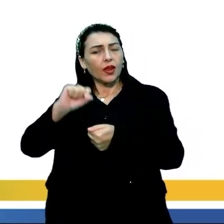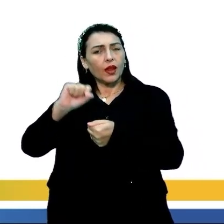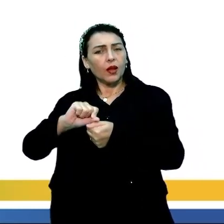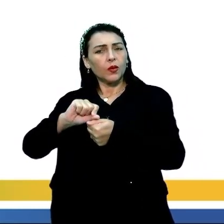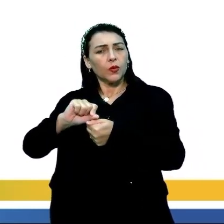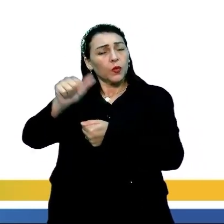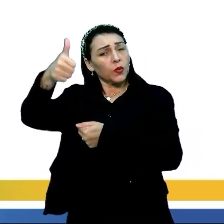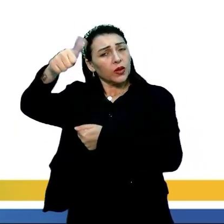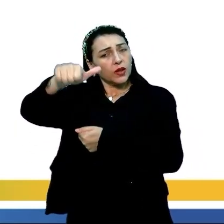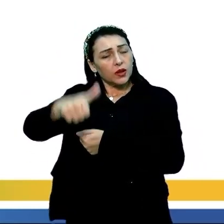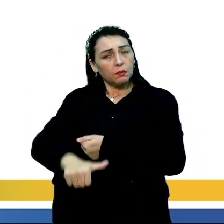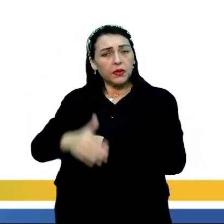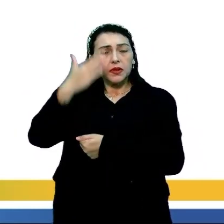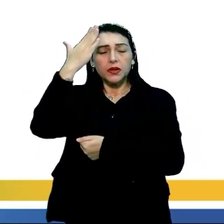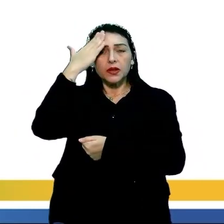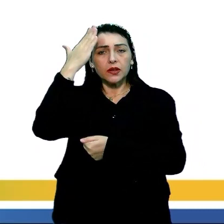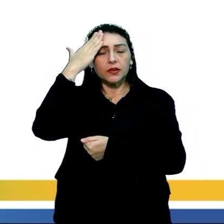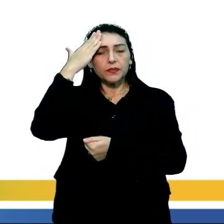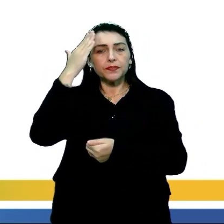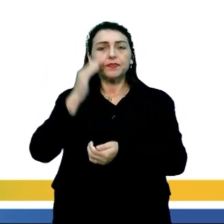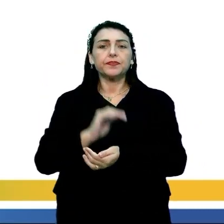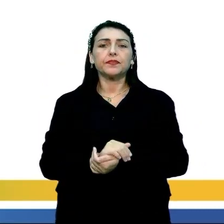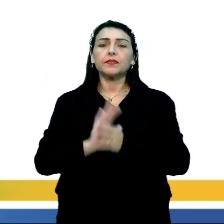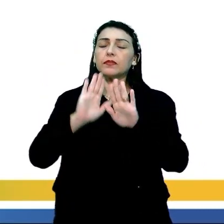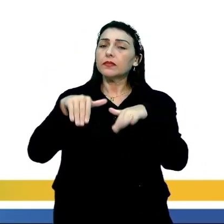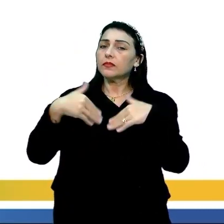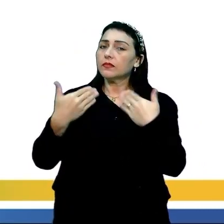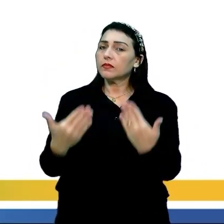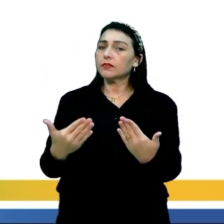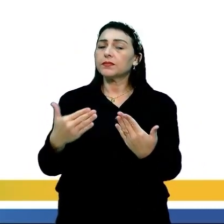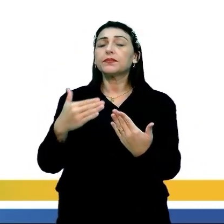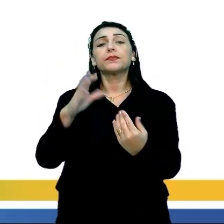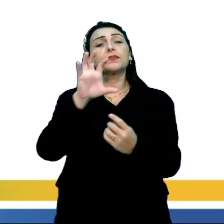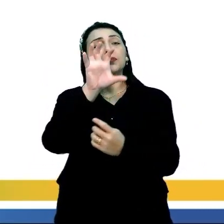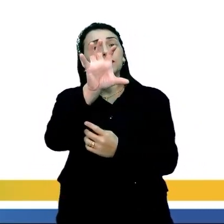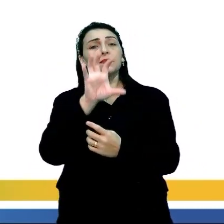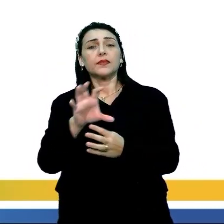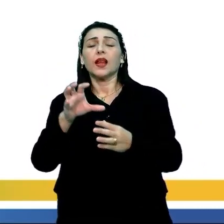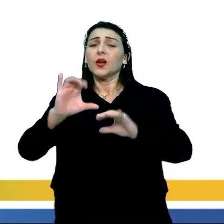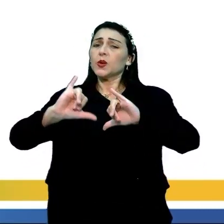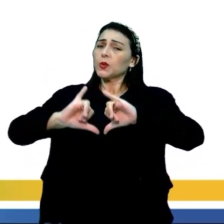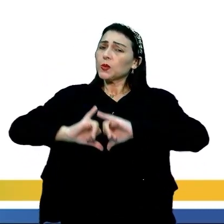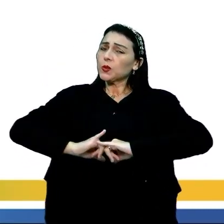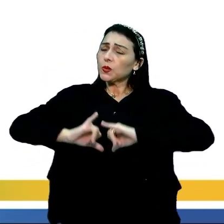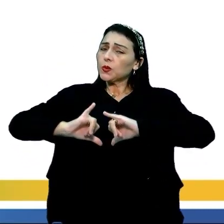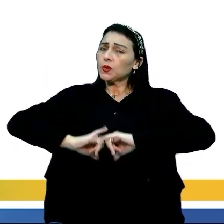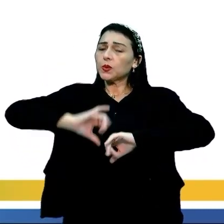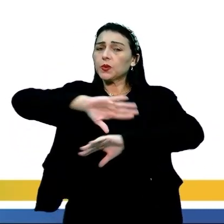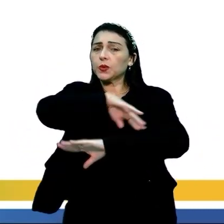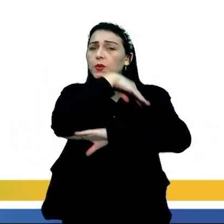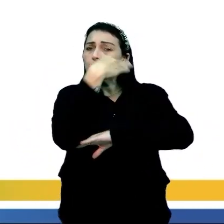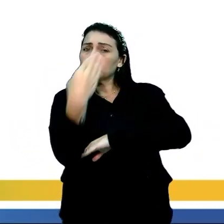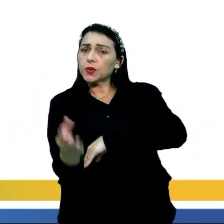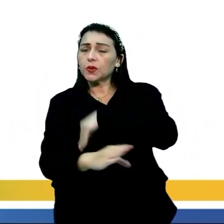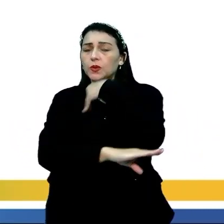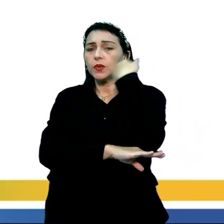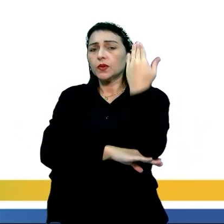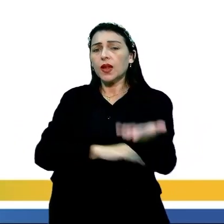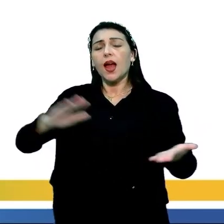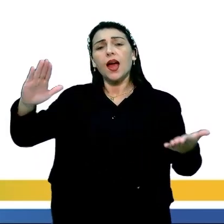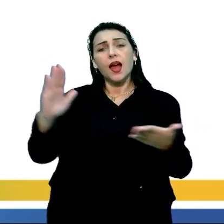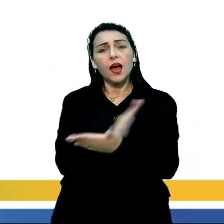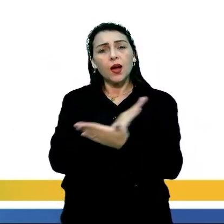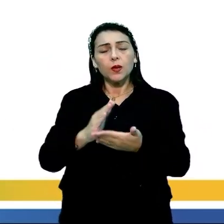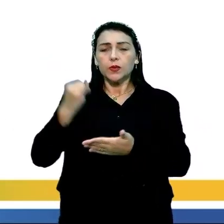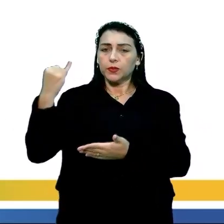pequena análise para a gente entender então qual é esse domínio que vem sofrendo tanto com o desmatamento. Vamos pegar aqui alguns